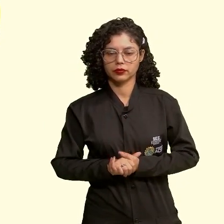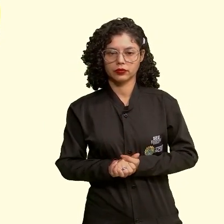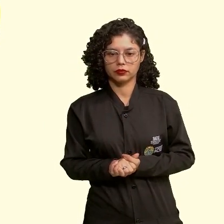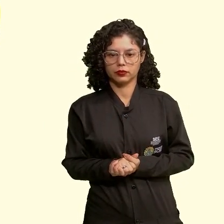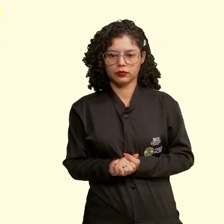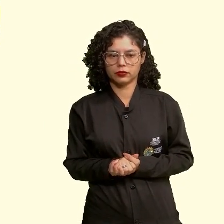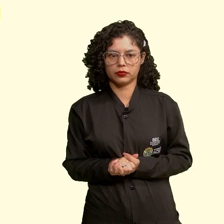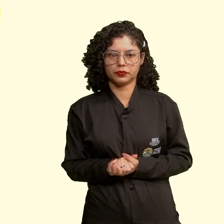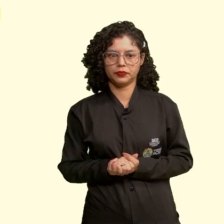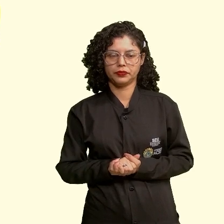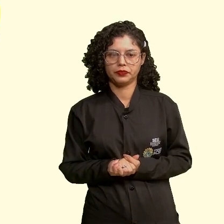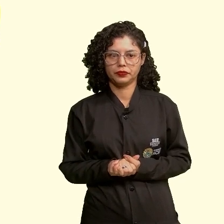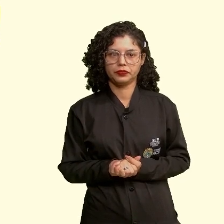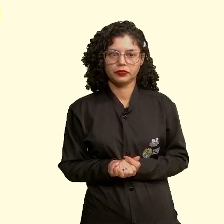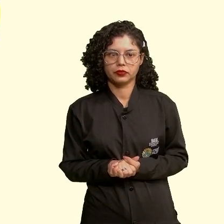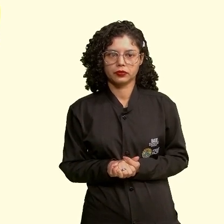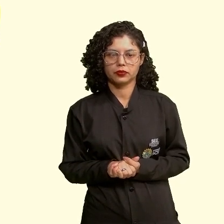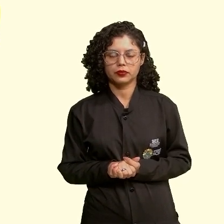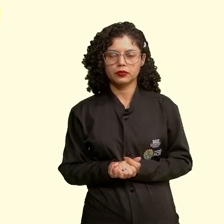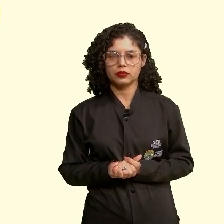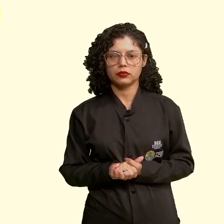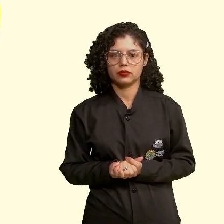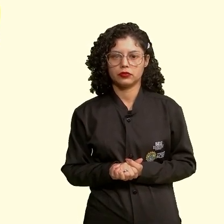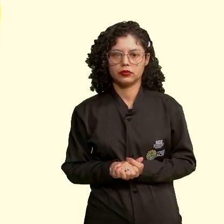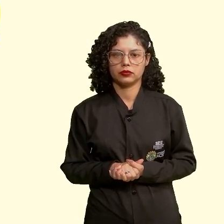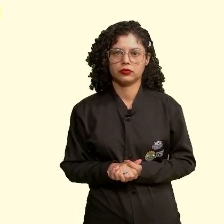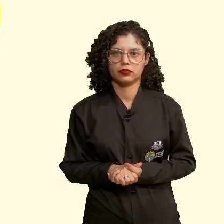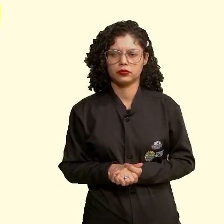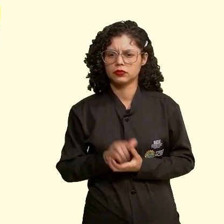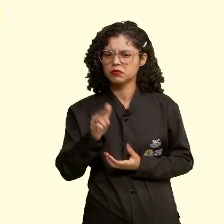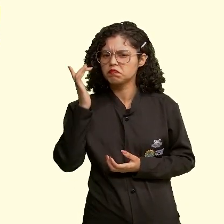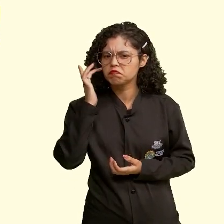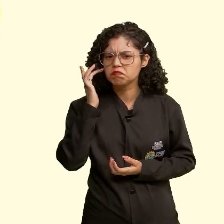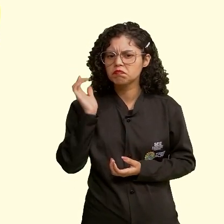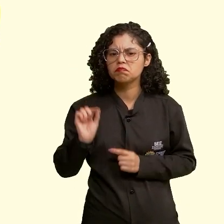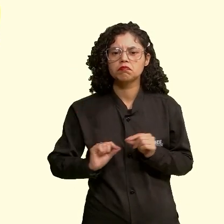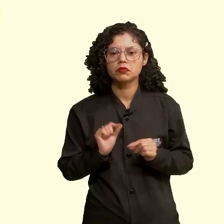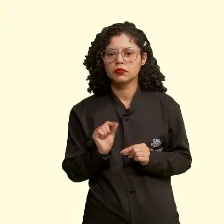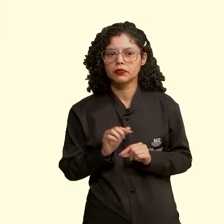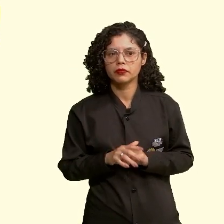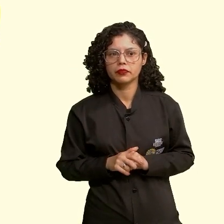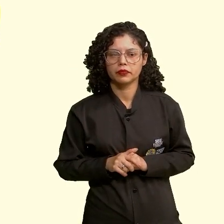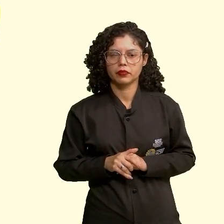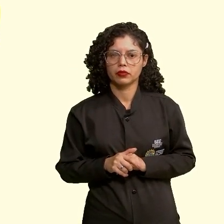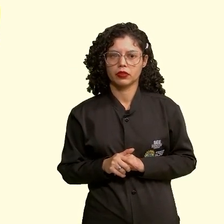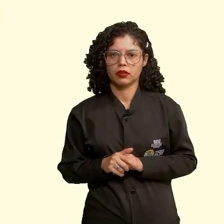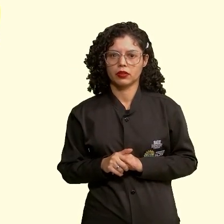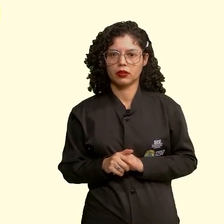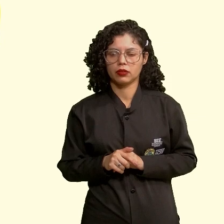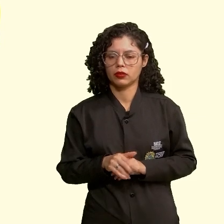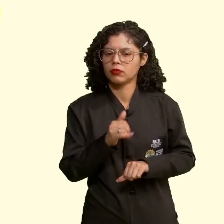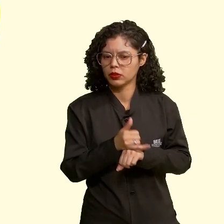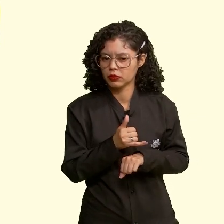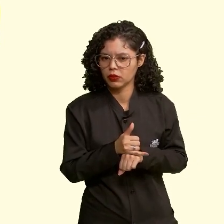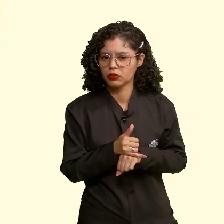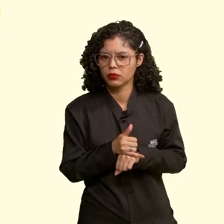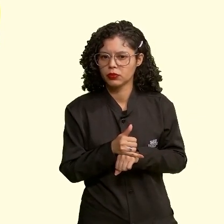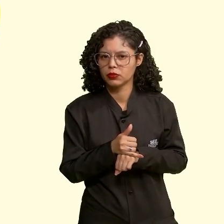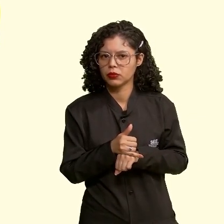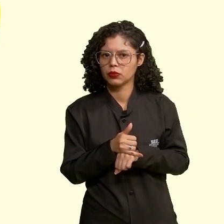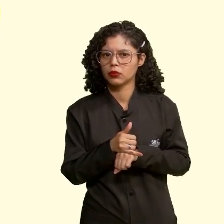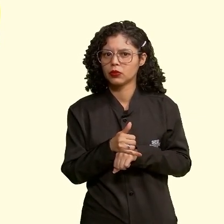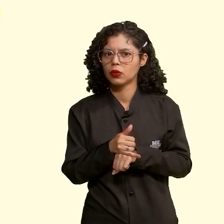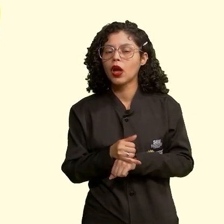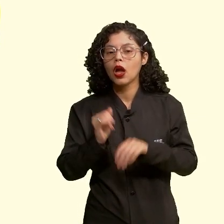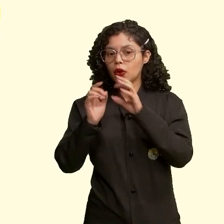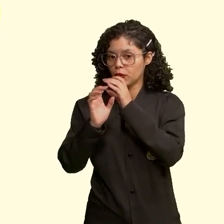jovens. Então vamos lá. O que você acha? Esse instrumento aí é um instrumento de metal? Ele é